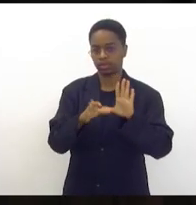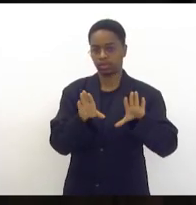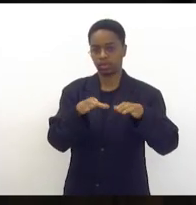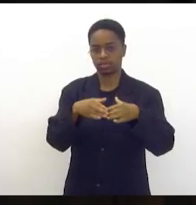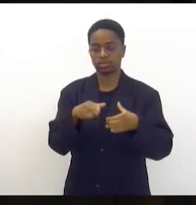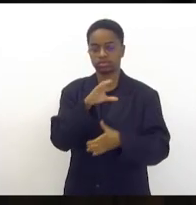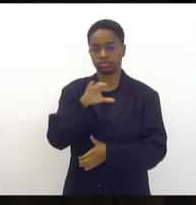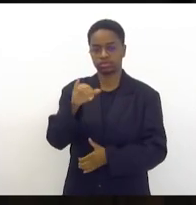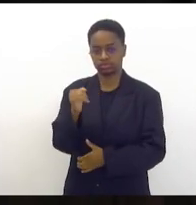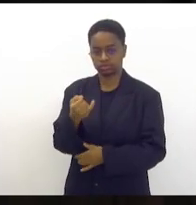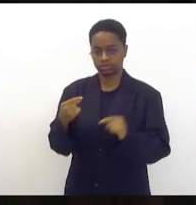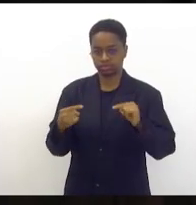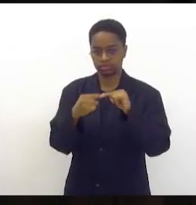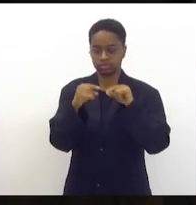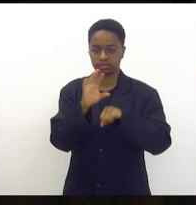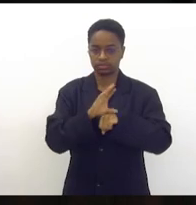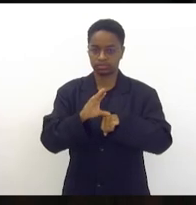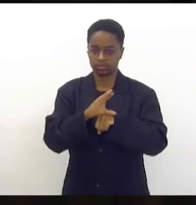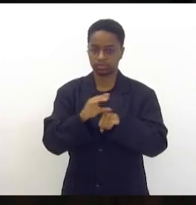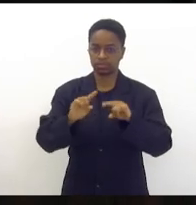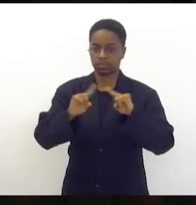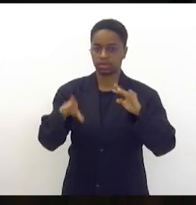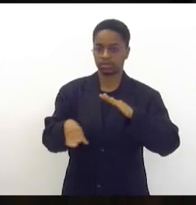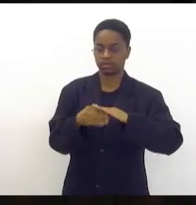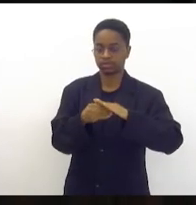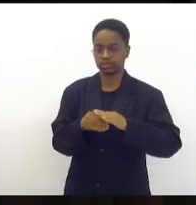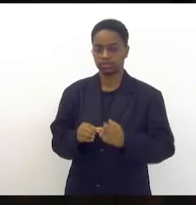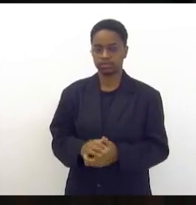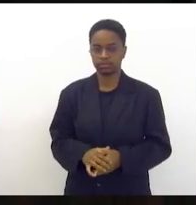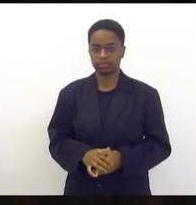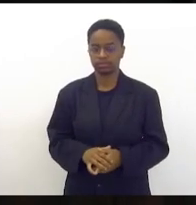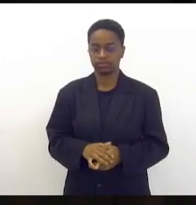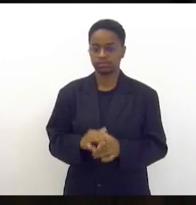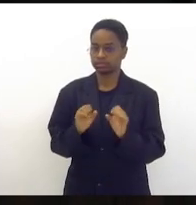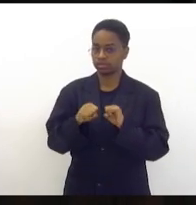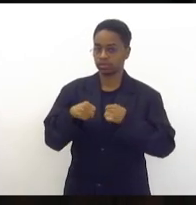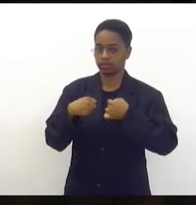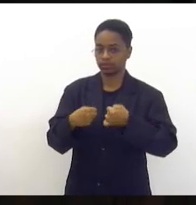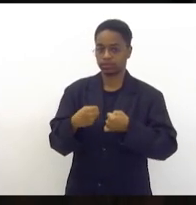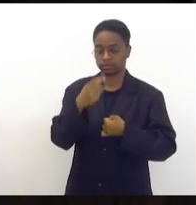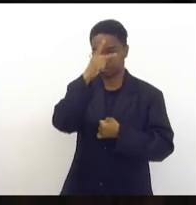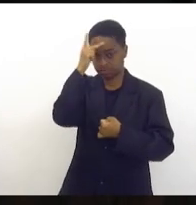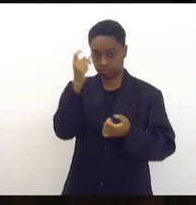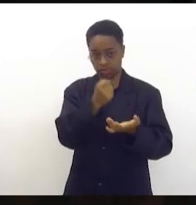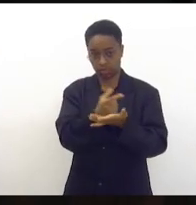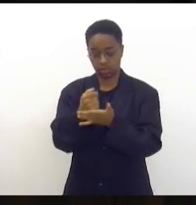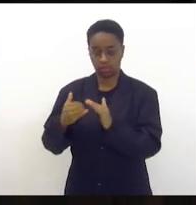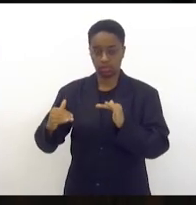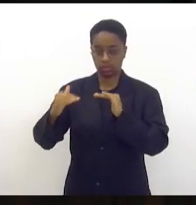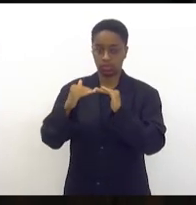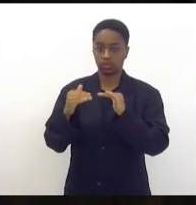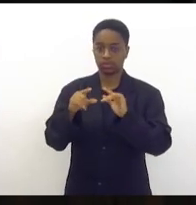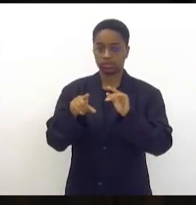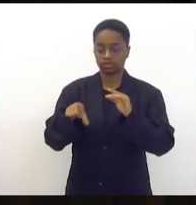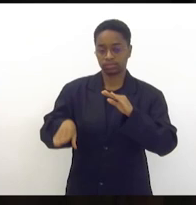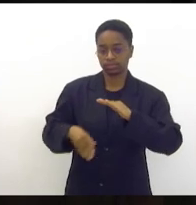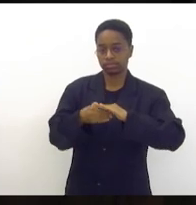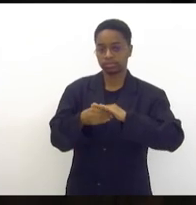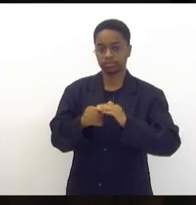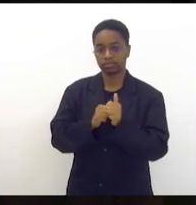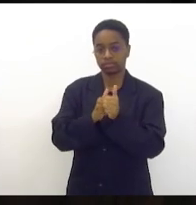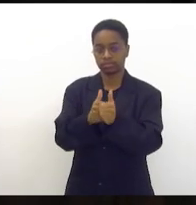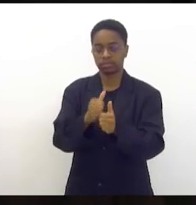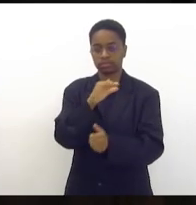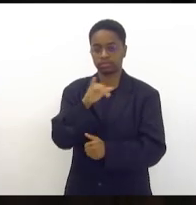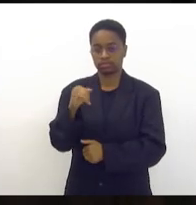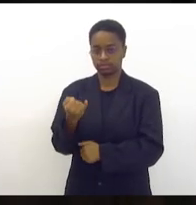Constituição e Justiça pela constitucionalidade com emenda, de defesa do consumidor favorável com a emenda da CCJ e de